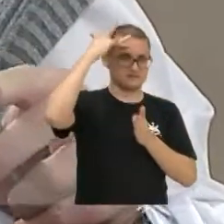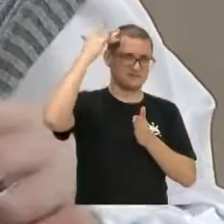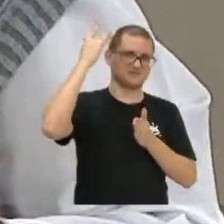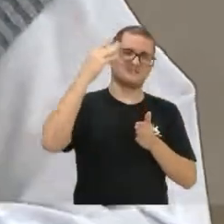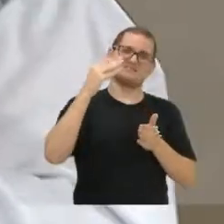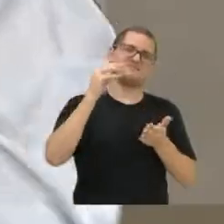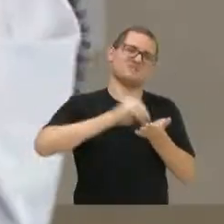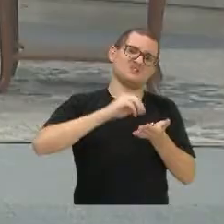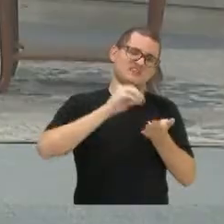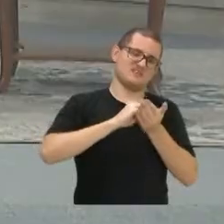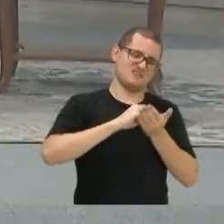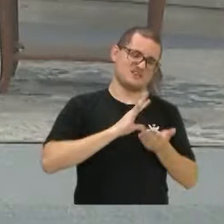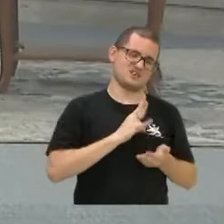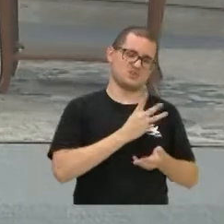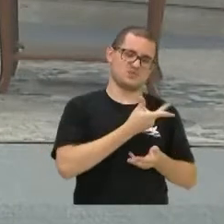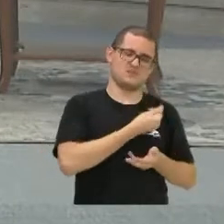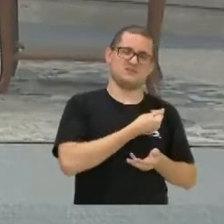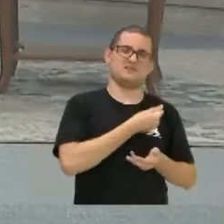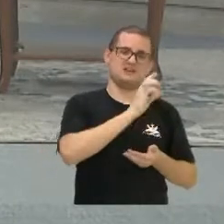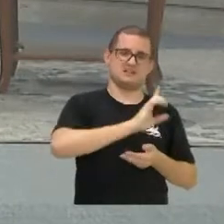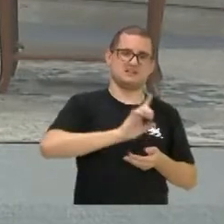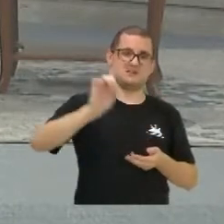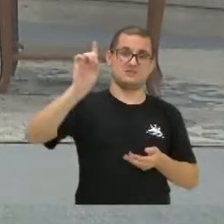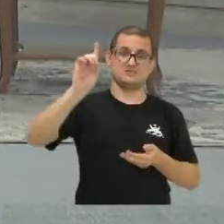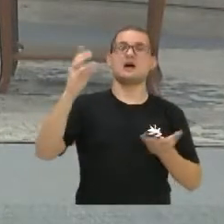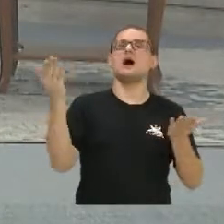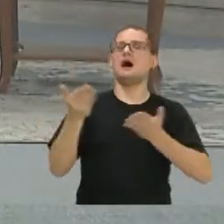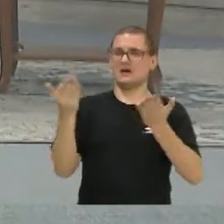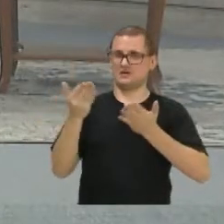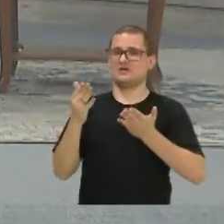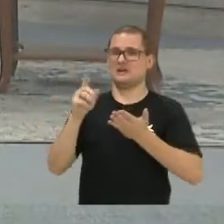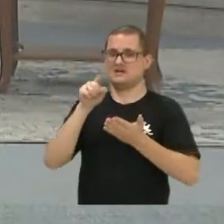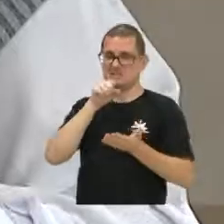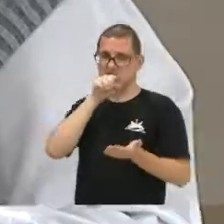converteram a deus agora se convertem